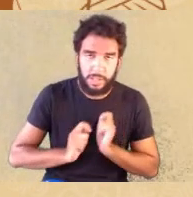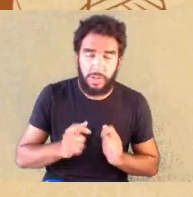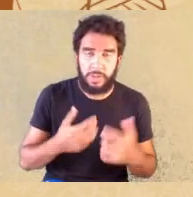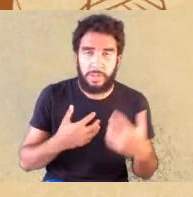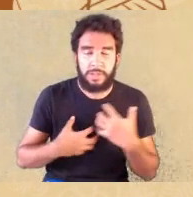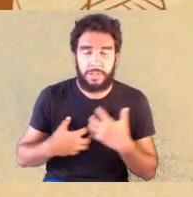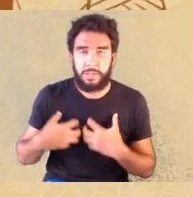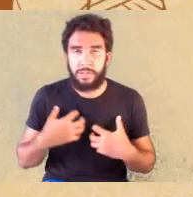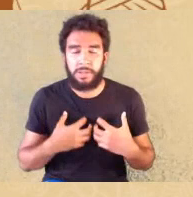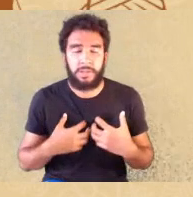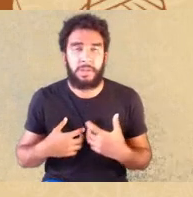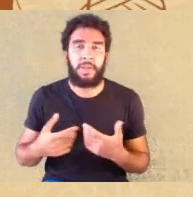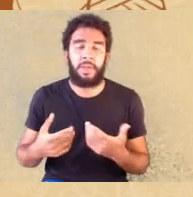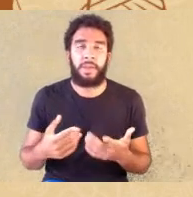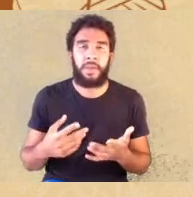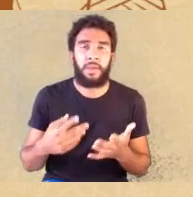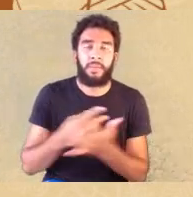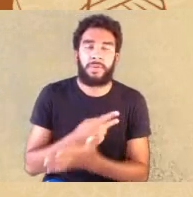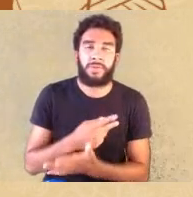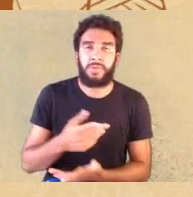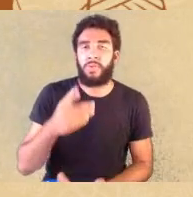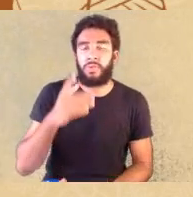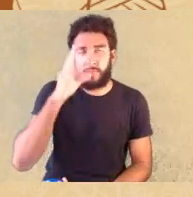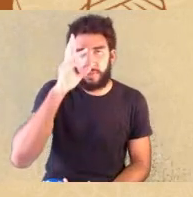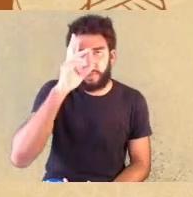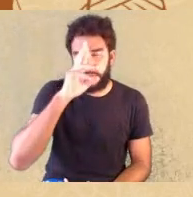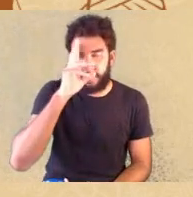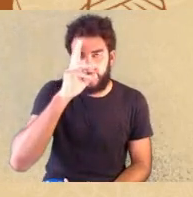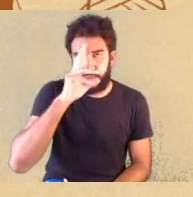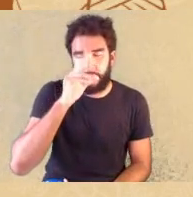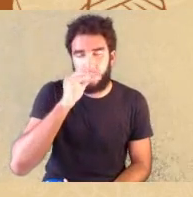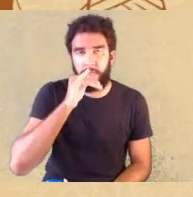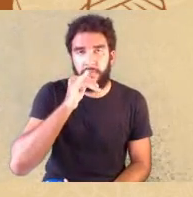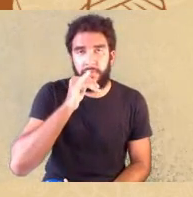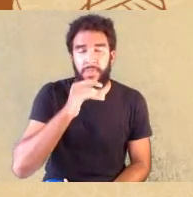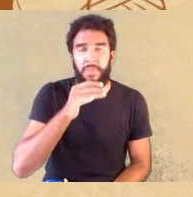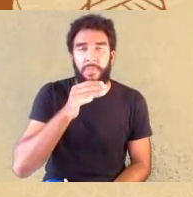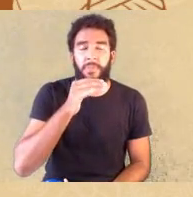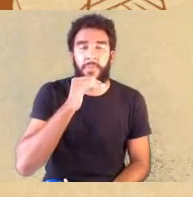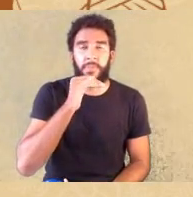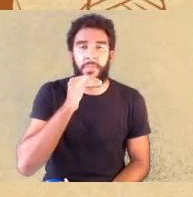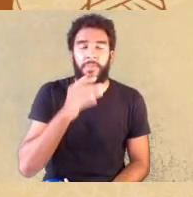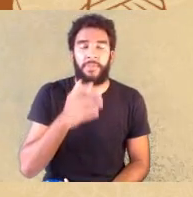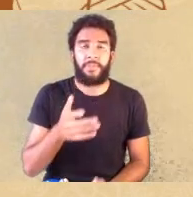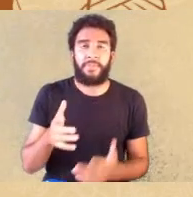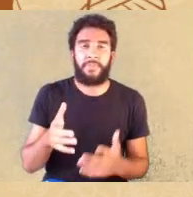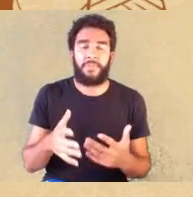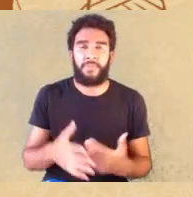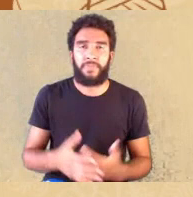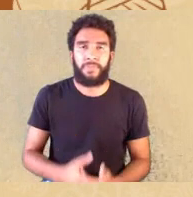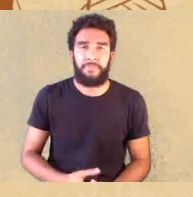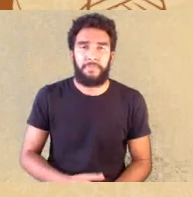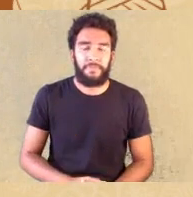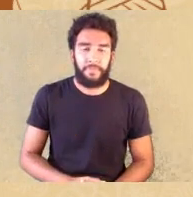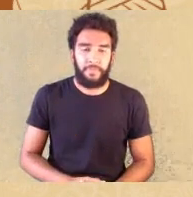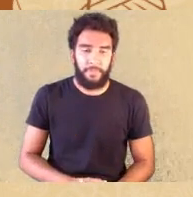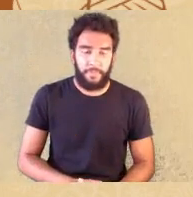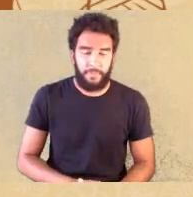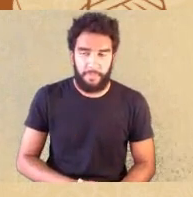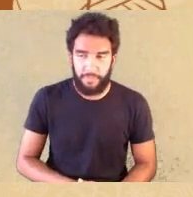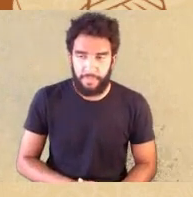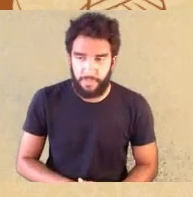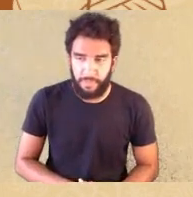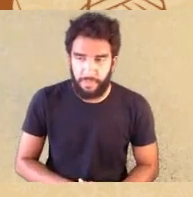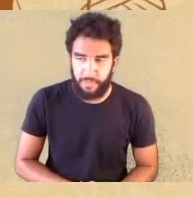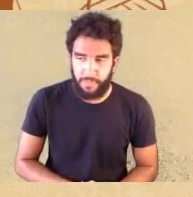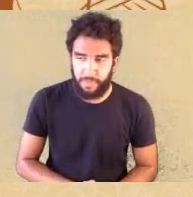principalmente com relação aos homens trans, tá? É muito alto comparado com os outros países, os